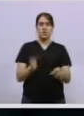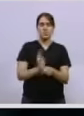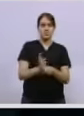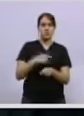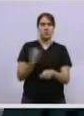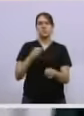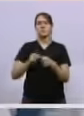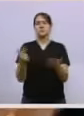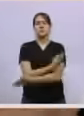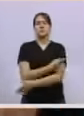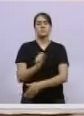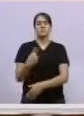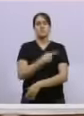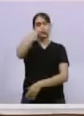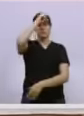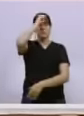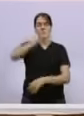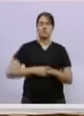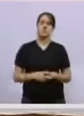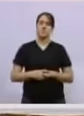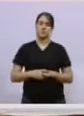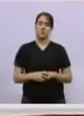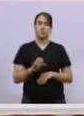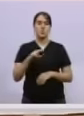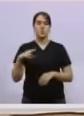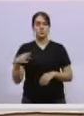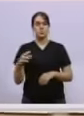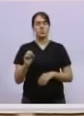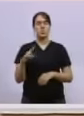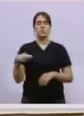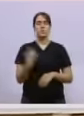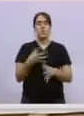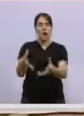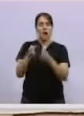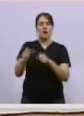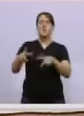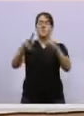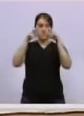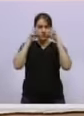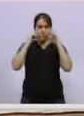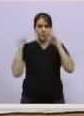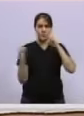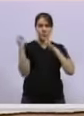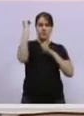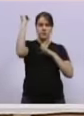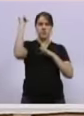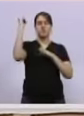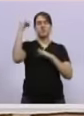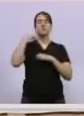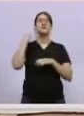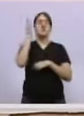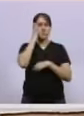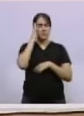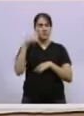fazemos tudo errado do que nós aprendemos. Ou nós incorporamos o valor e vamos correr atrás dele por ele mesmo, não porque